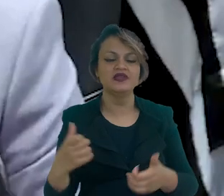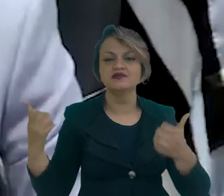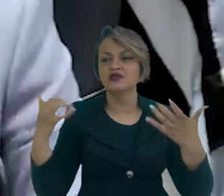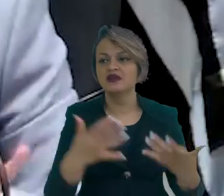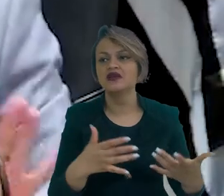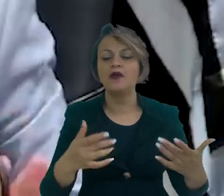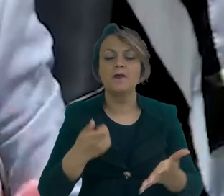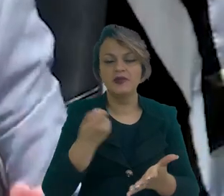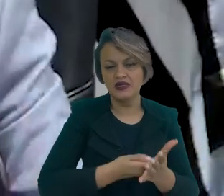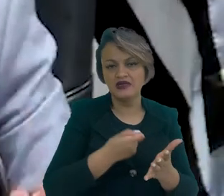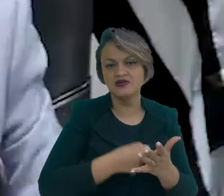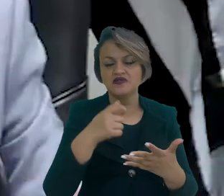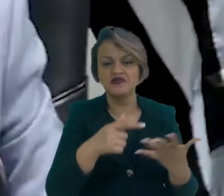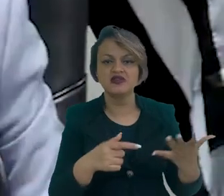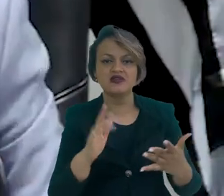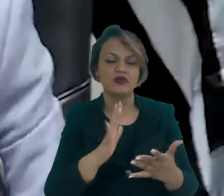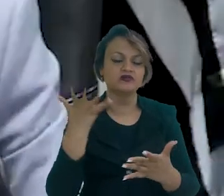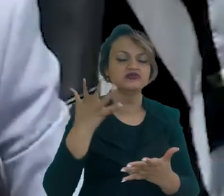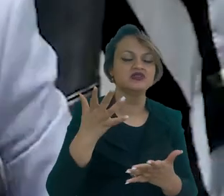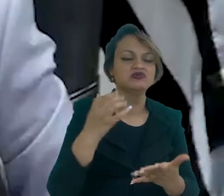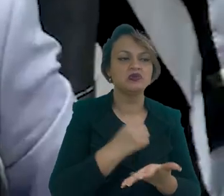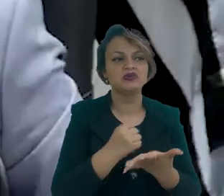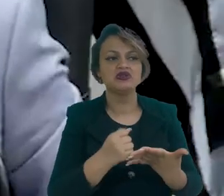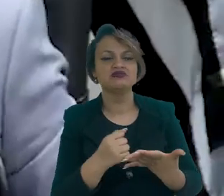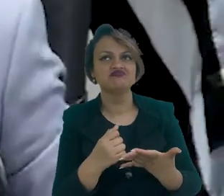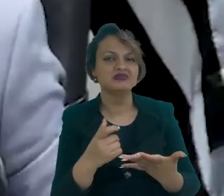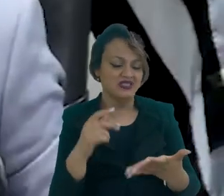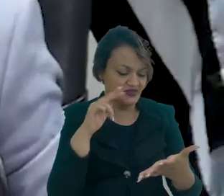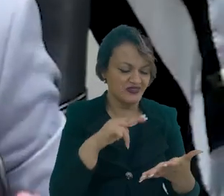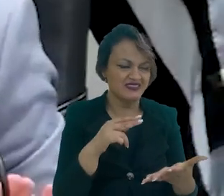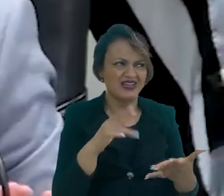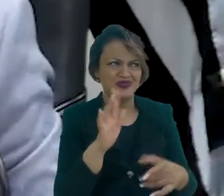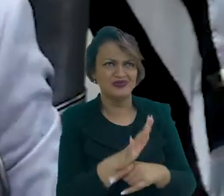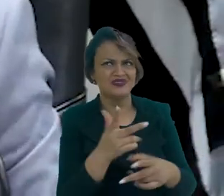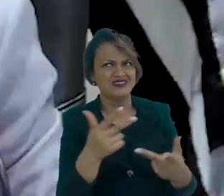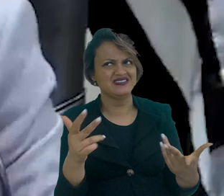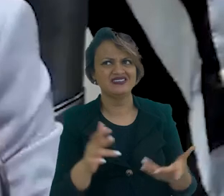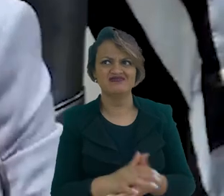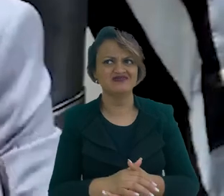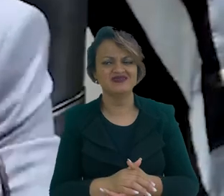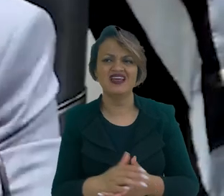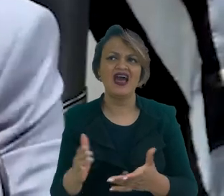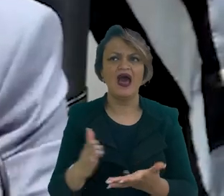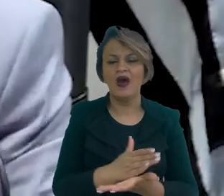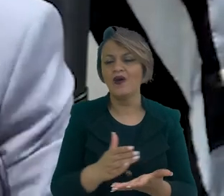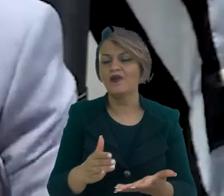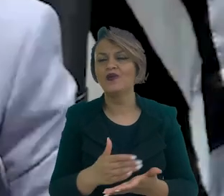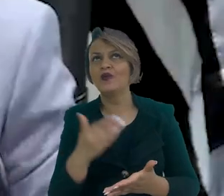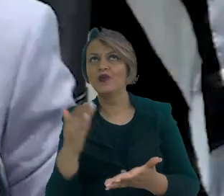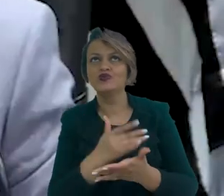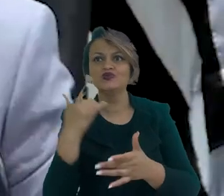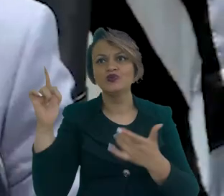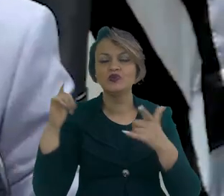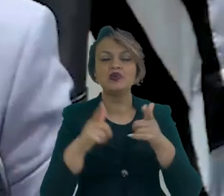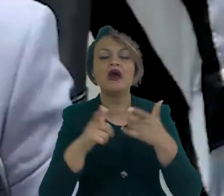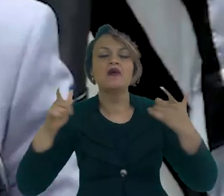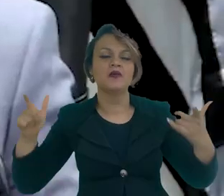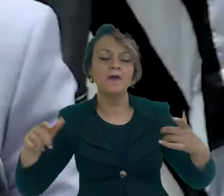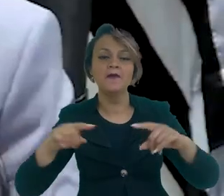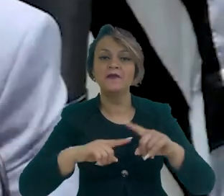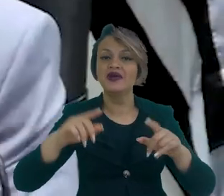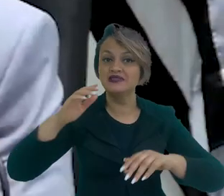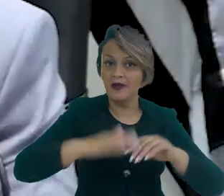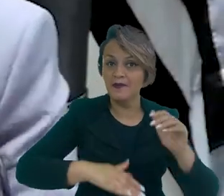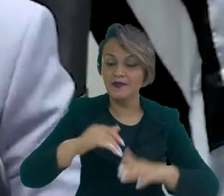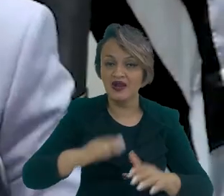bom várias considerações podemos fazer a respeito dizer que as obrigações nascem do contrato Elite de outras causas não nos ajuda muitas coisas porque outras